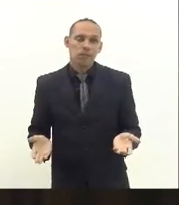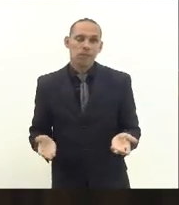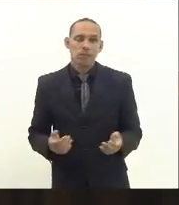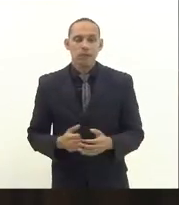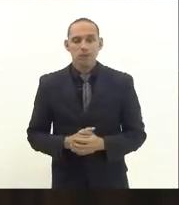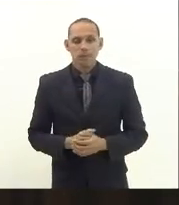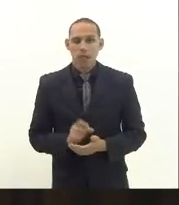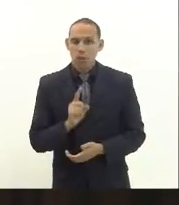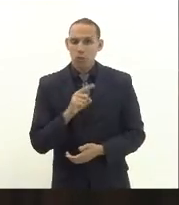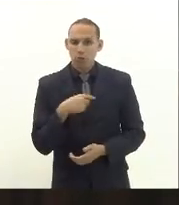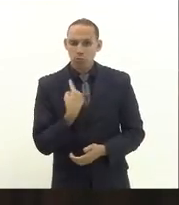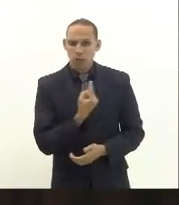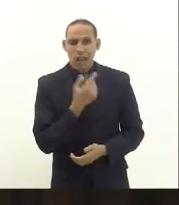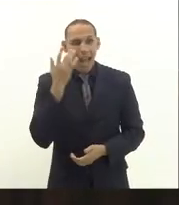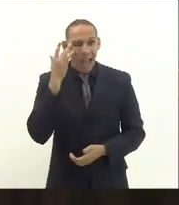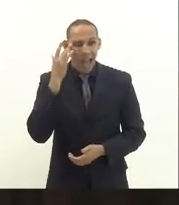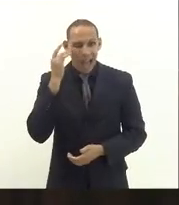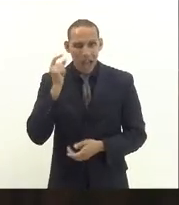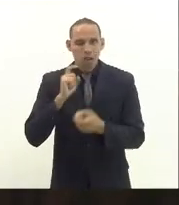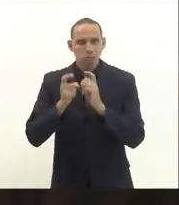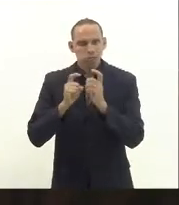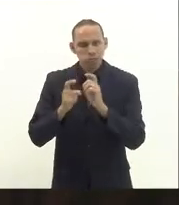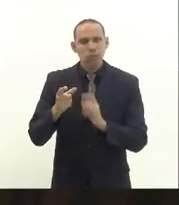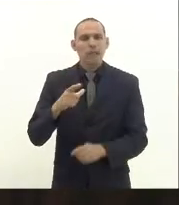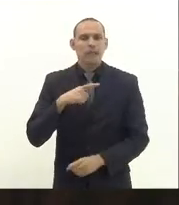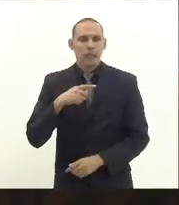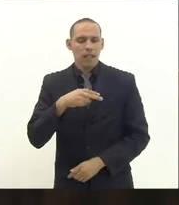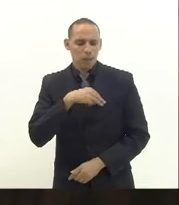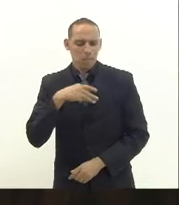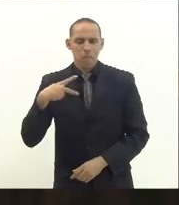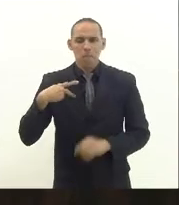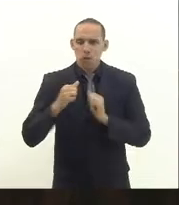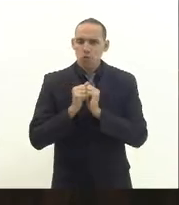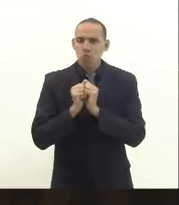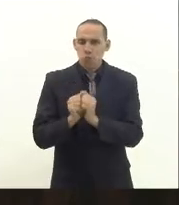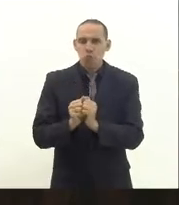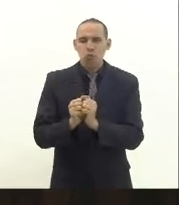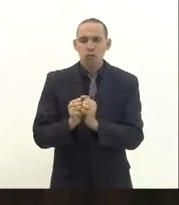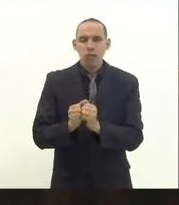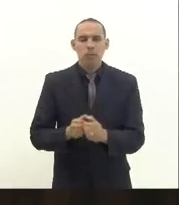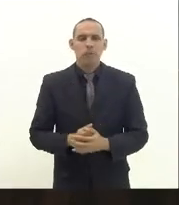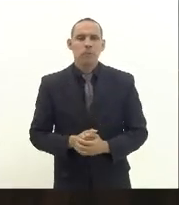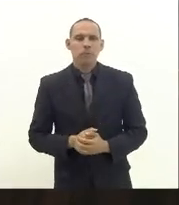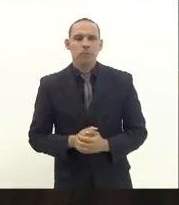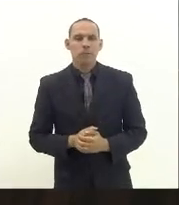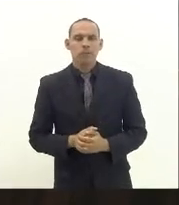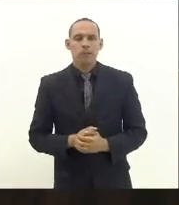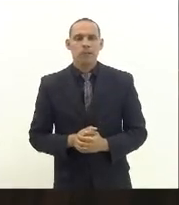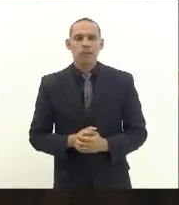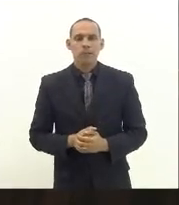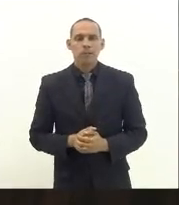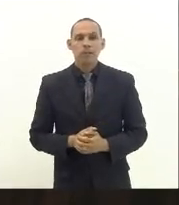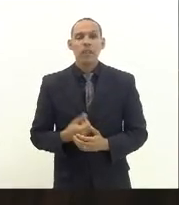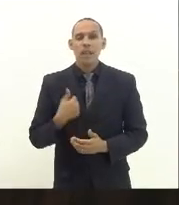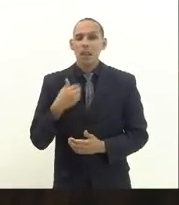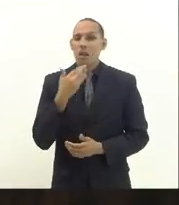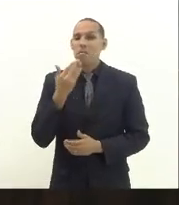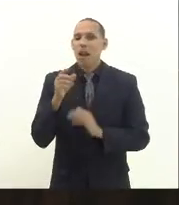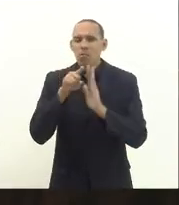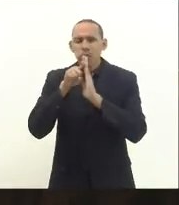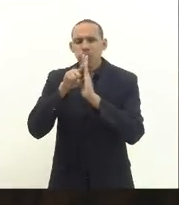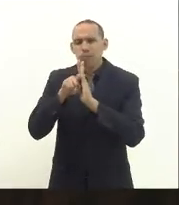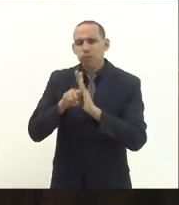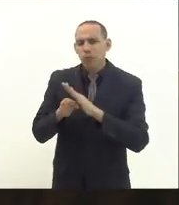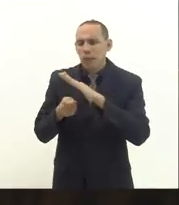É nós Amanhã vamos fazer uma reunião Ministério conversar presente eu vou pedir uma auditoria no